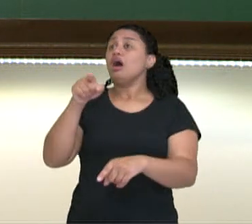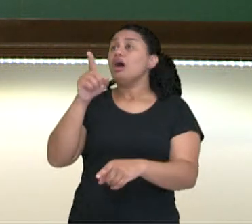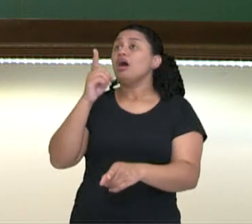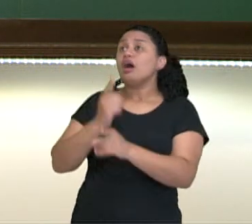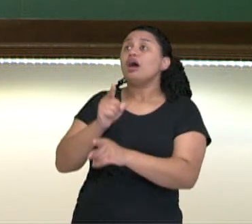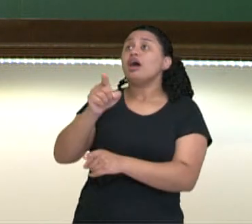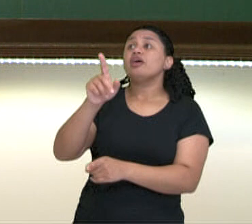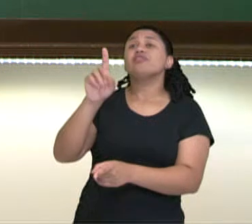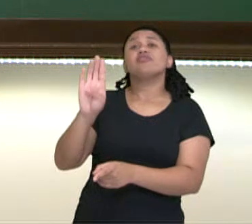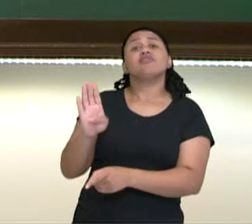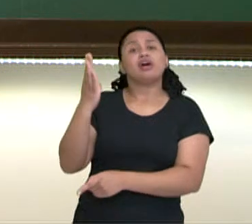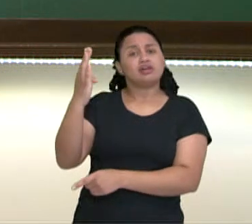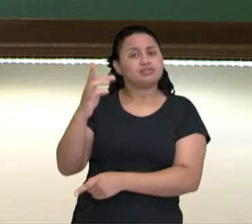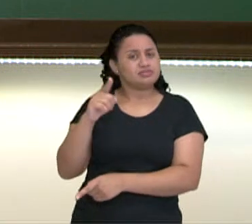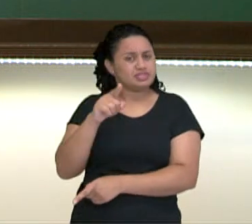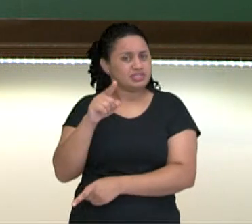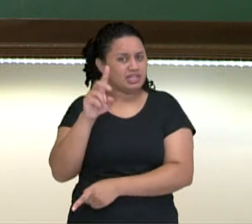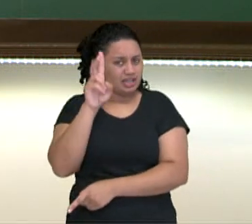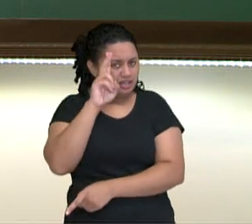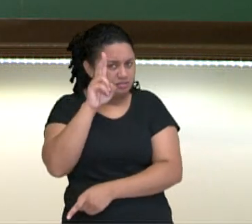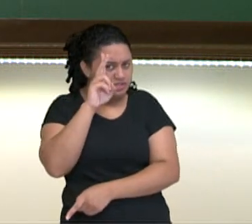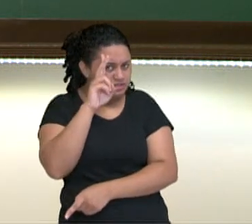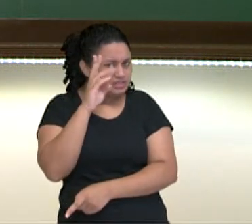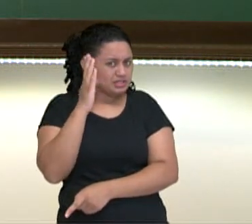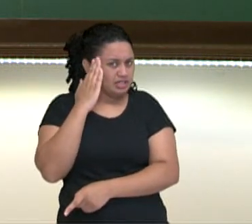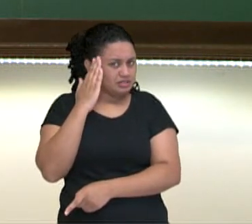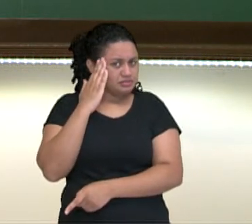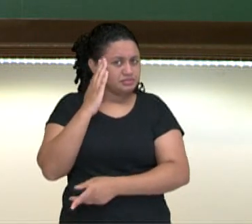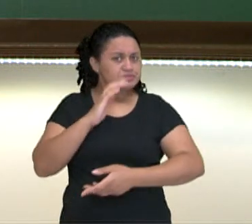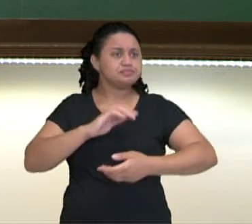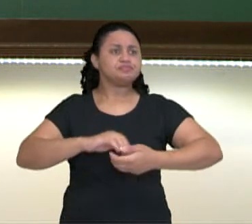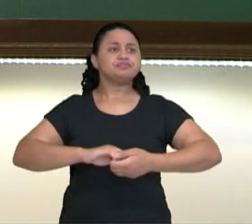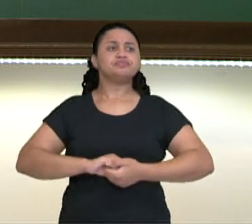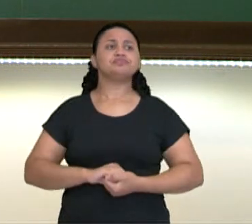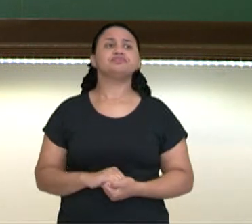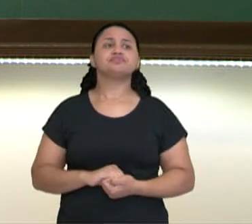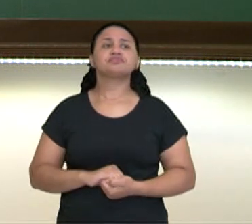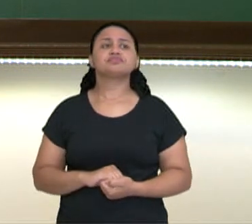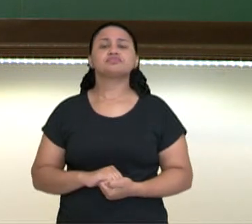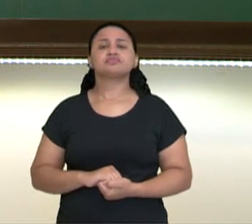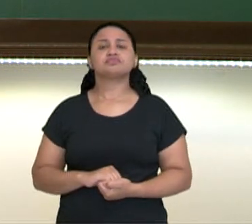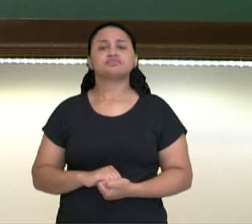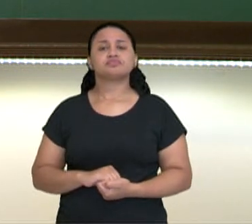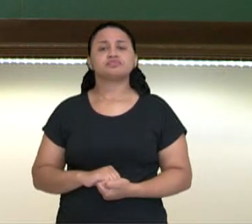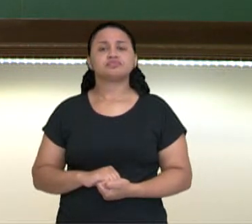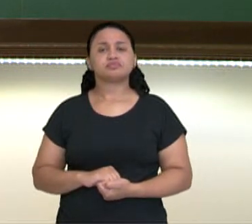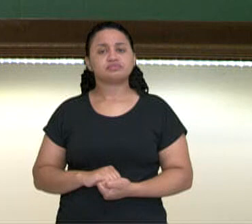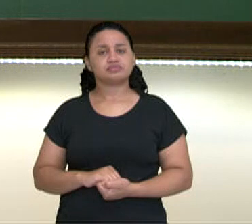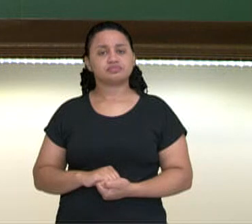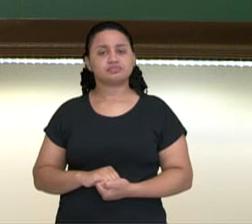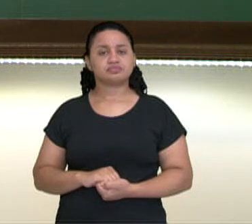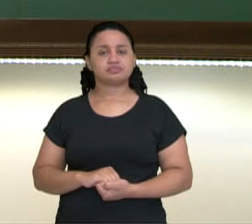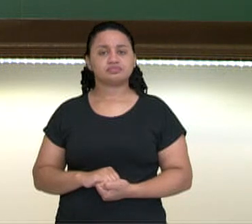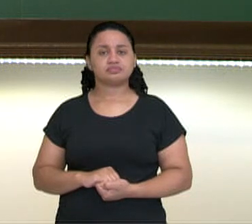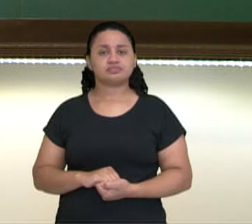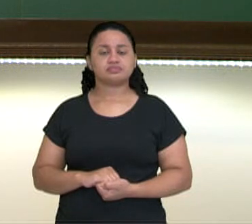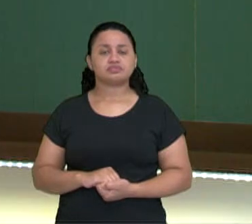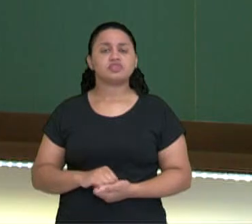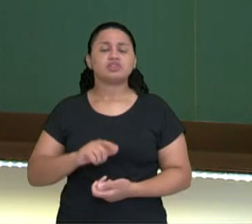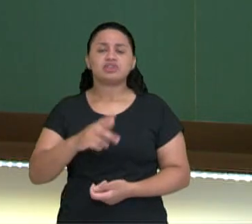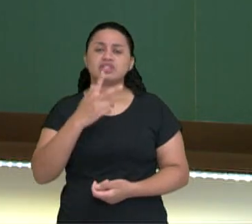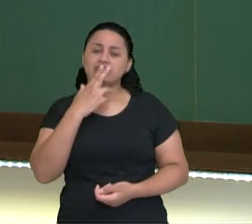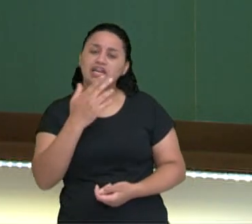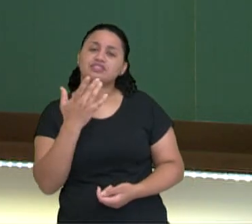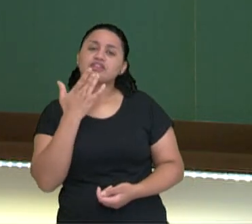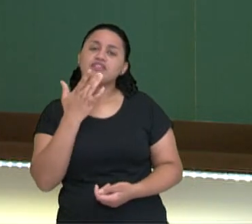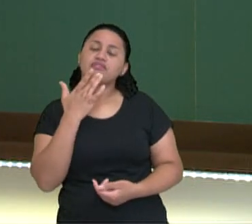aí, tem alguma? Se consegue citar? It is easy to identify fake news. Você acha que é